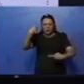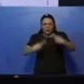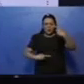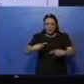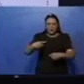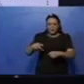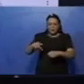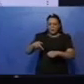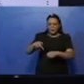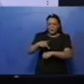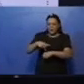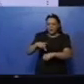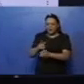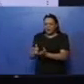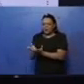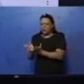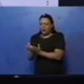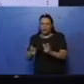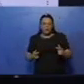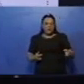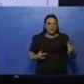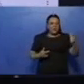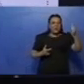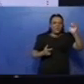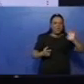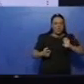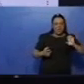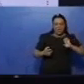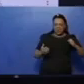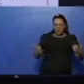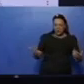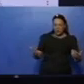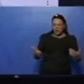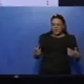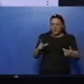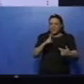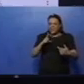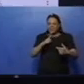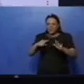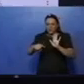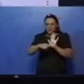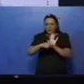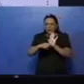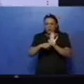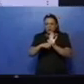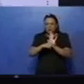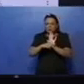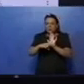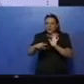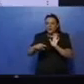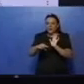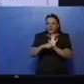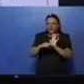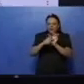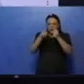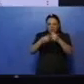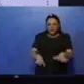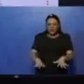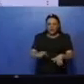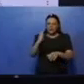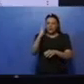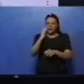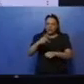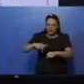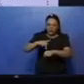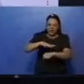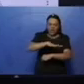ricos. Quem cobrirá o saldo negativo em aberto? A reunião de Bonn deveria começar a detalhar